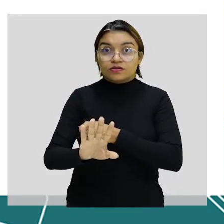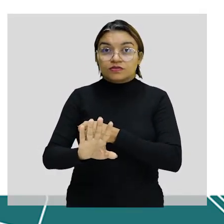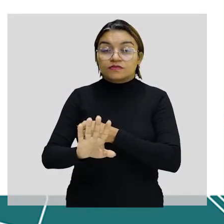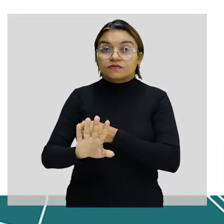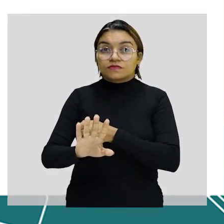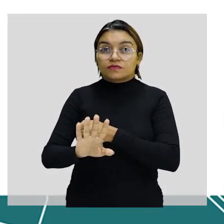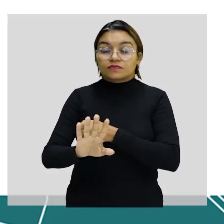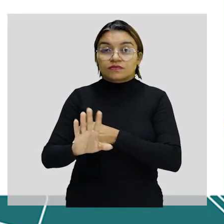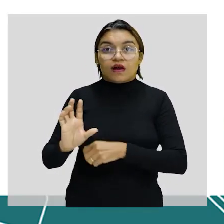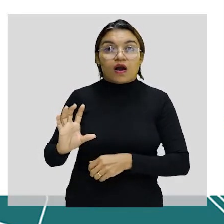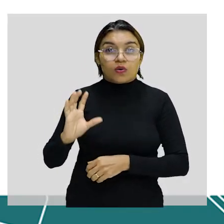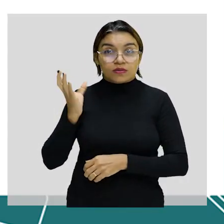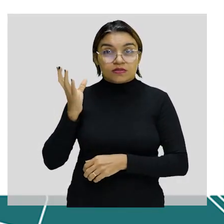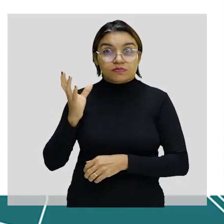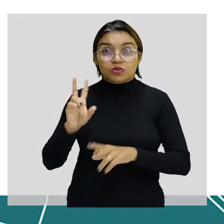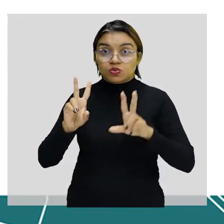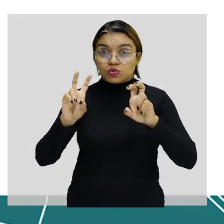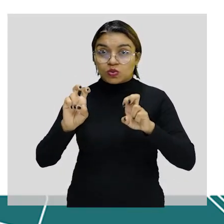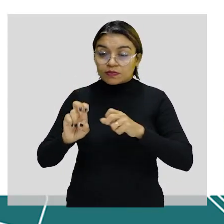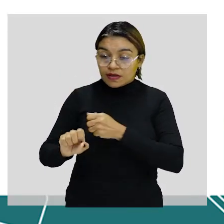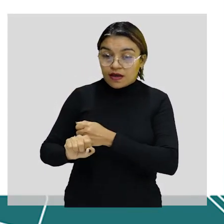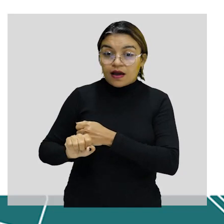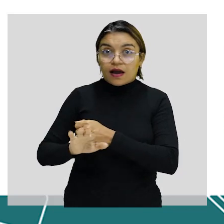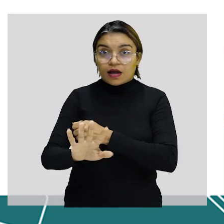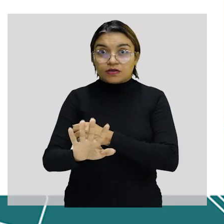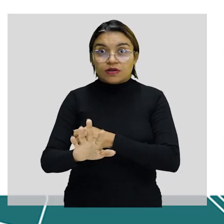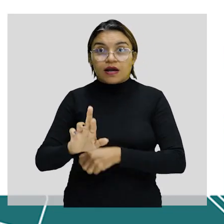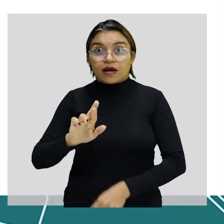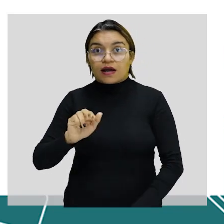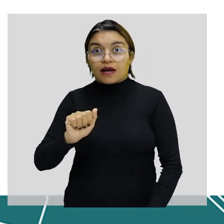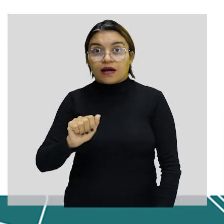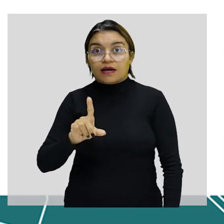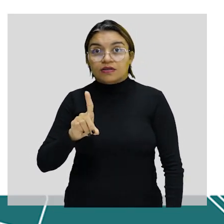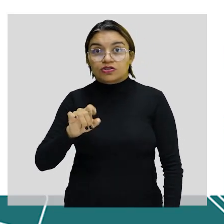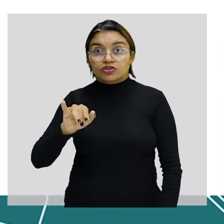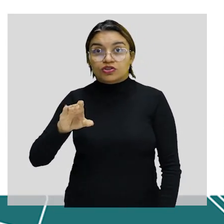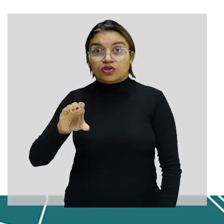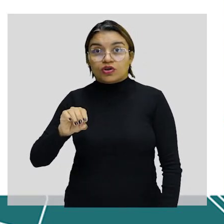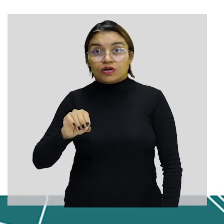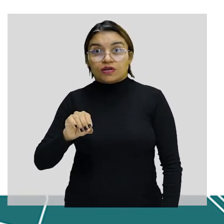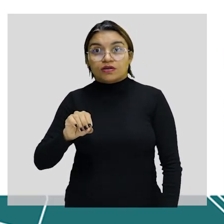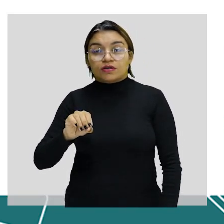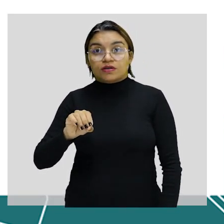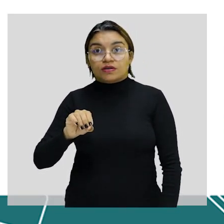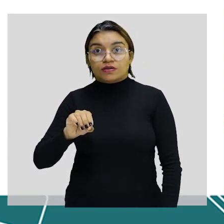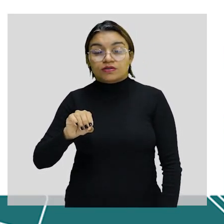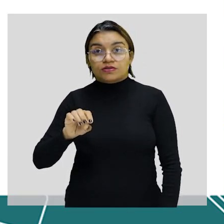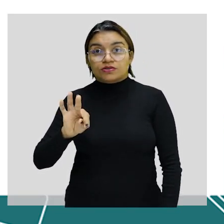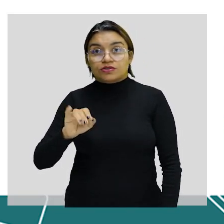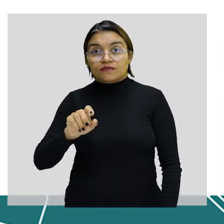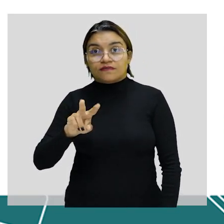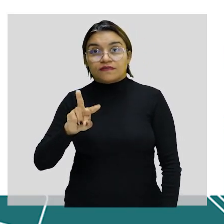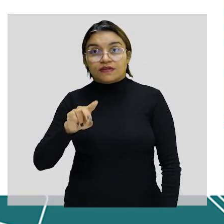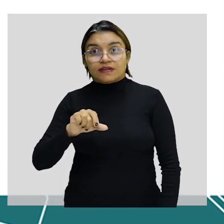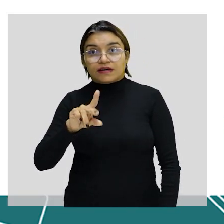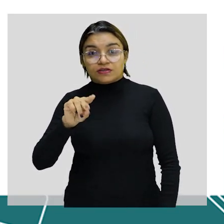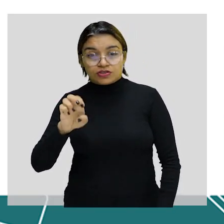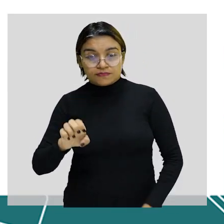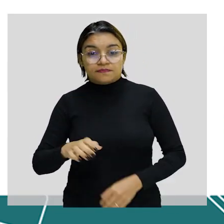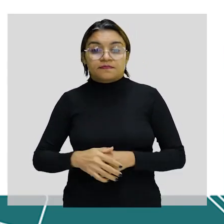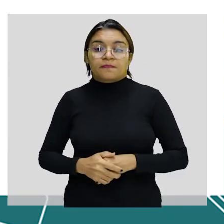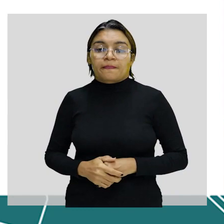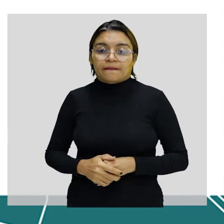fenômenos radioativos, tudo bem? Já falamos sobre o que é radiação, sobre